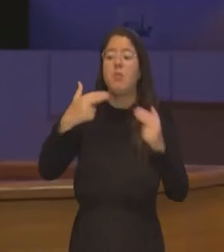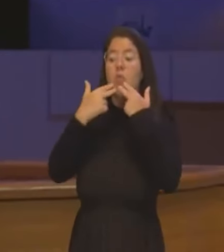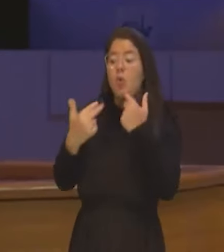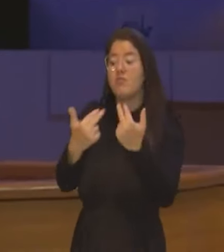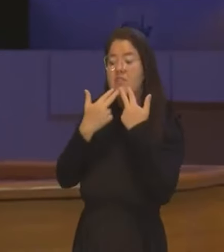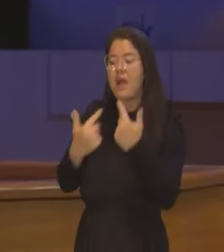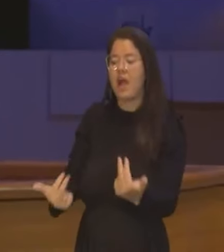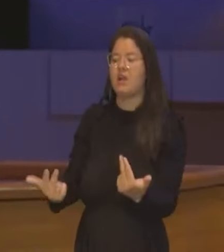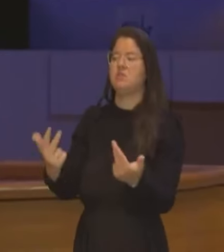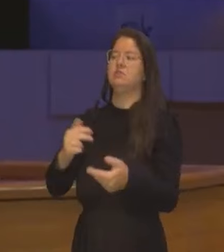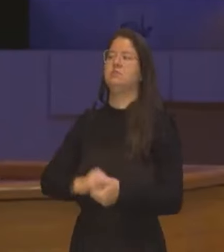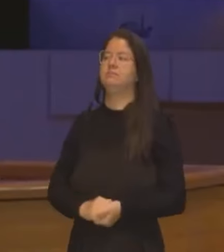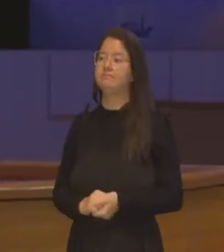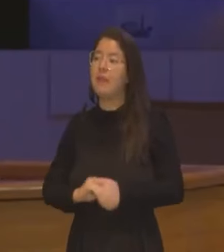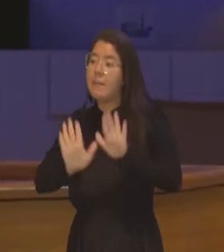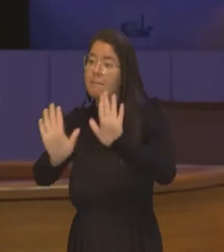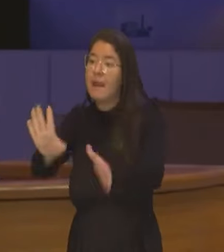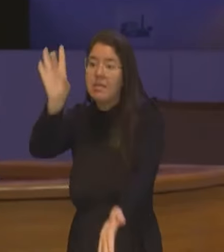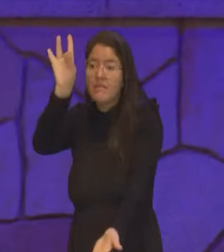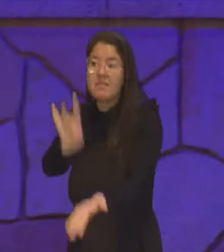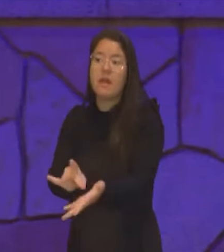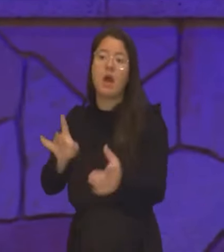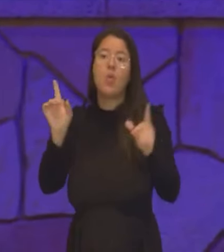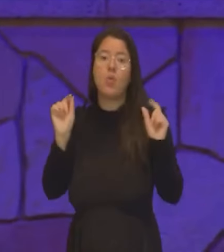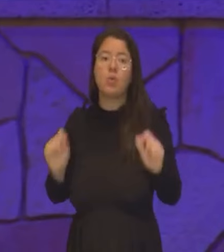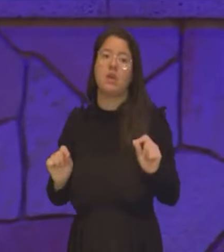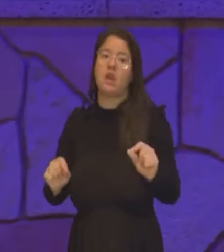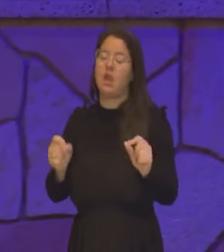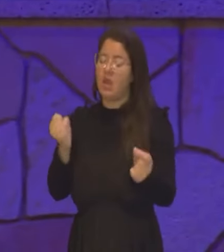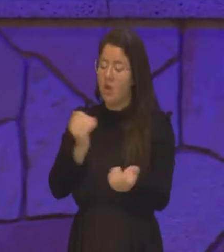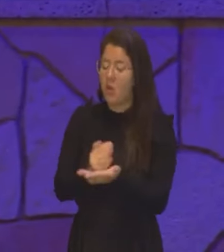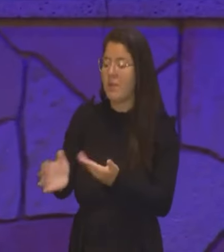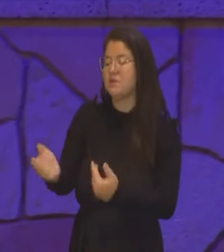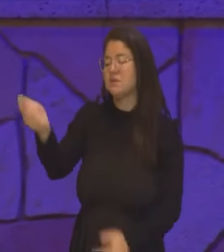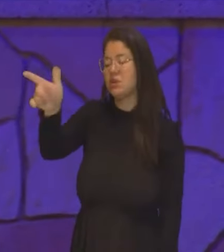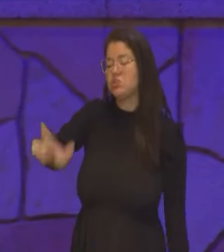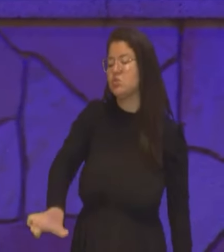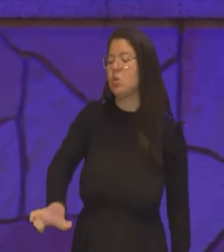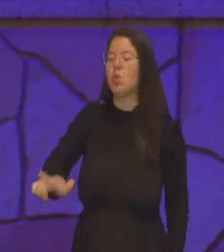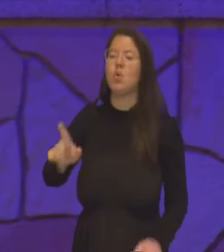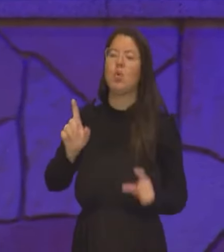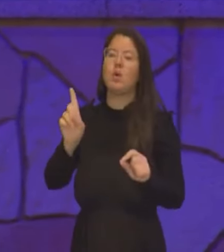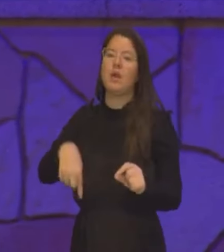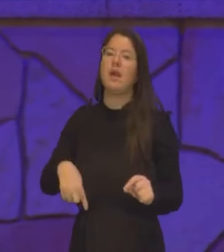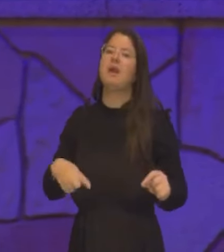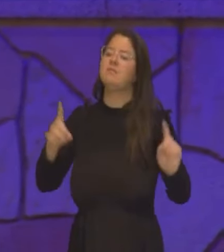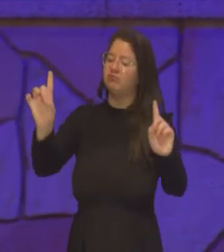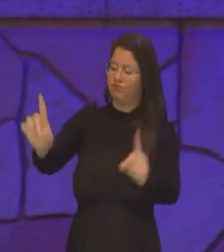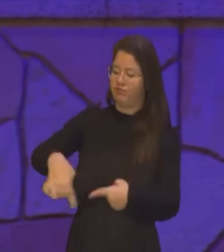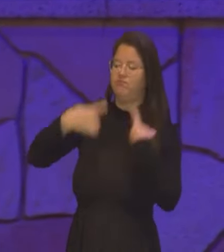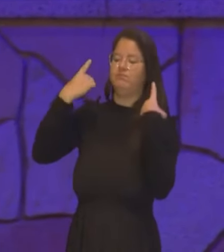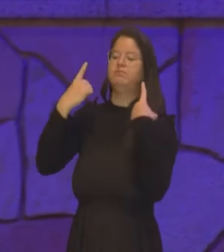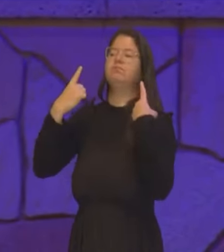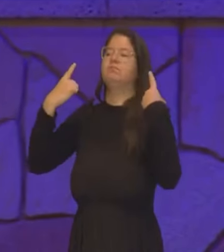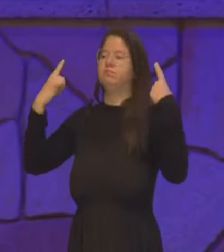novidade. Mas a verdade é que recomeçar sempre é para nós um grande